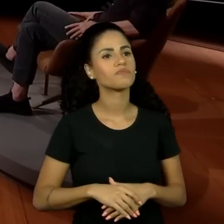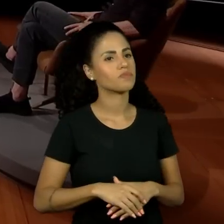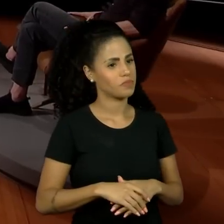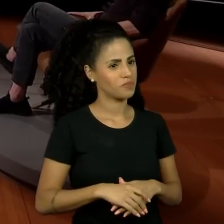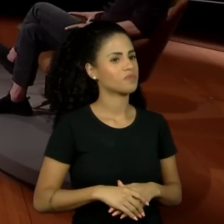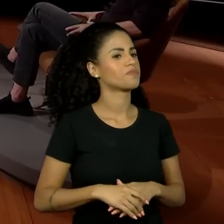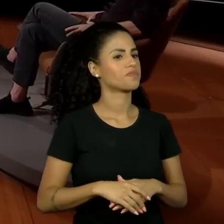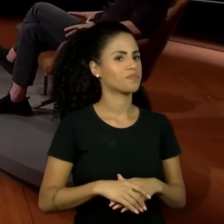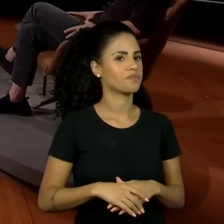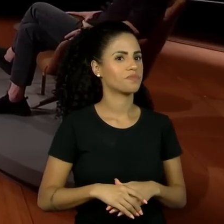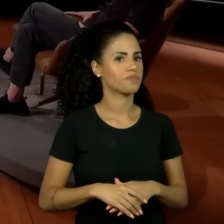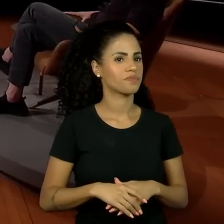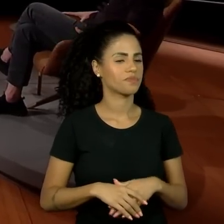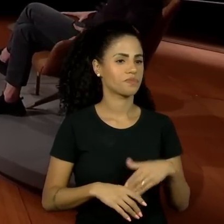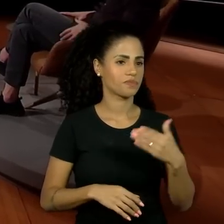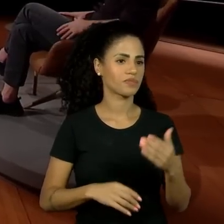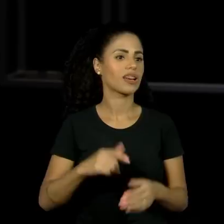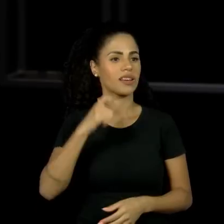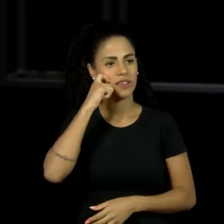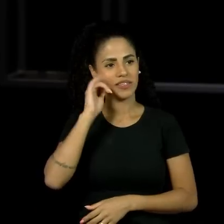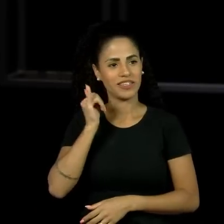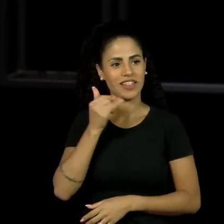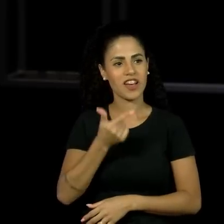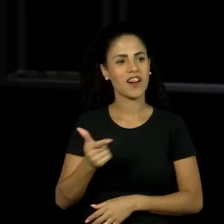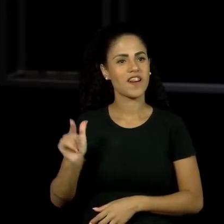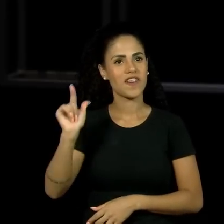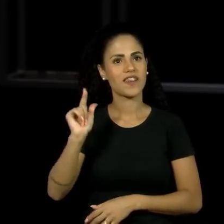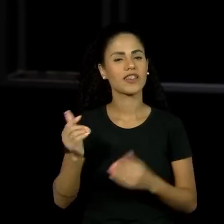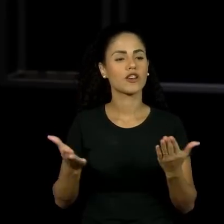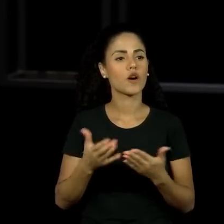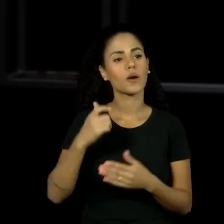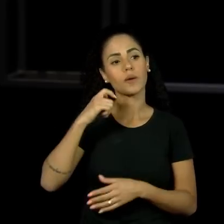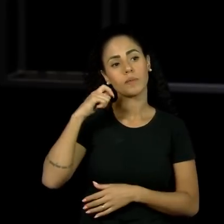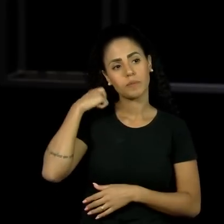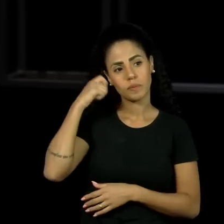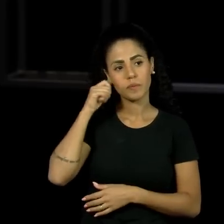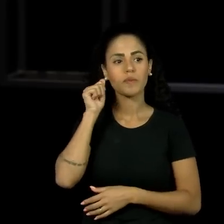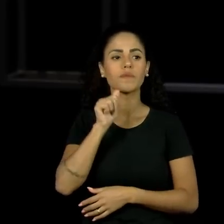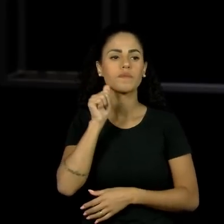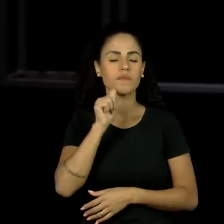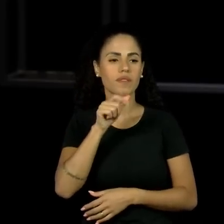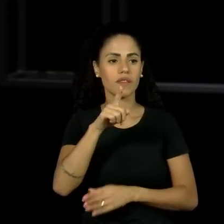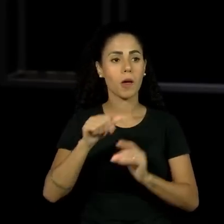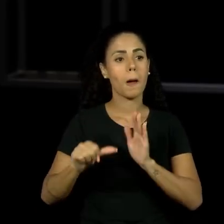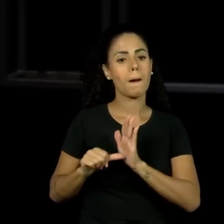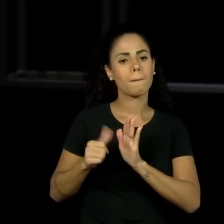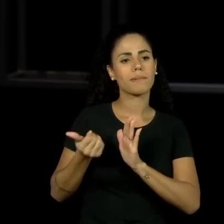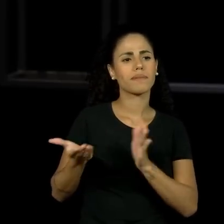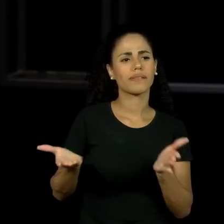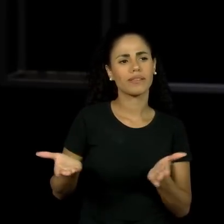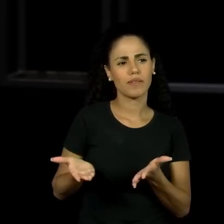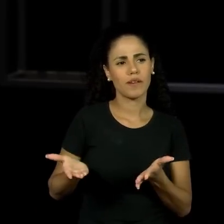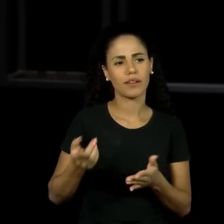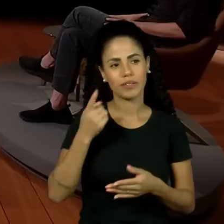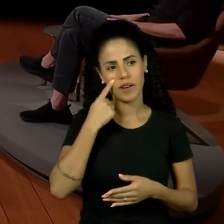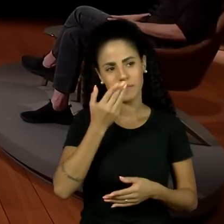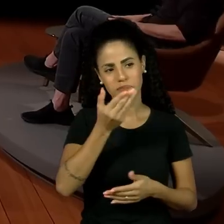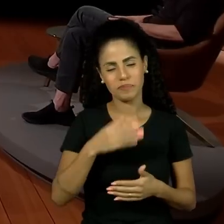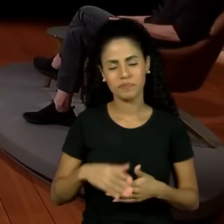Beleza. A gente tem mais uma mensagem para você agora de uma atriz que você dirigiu pela primeira vez recentemente. Olha